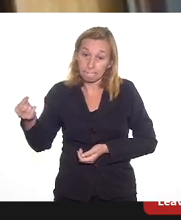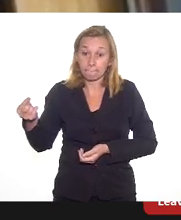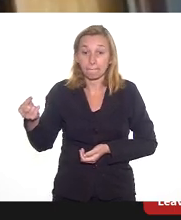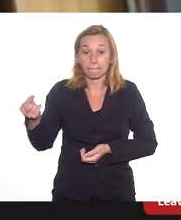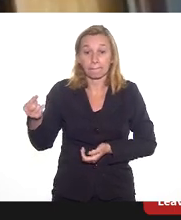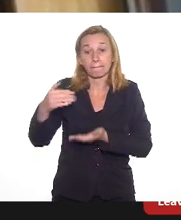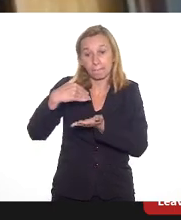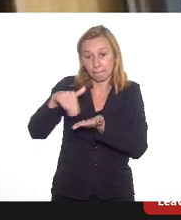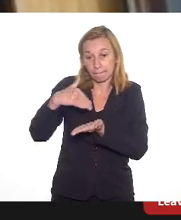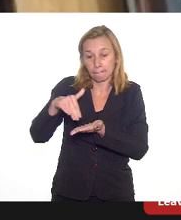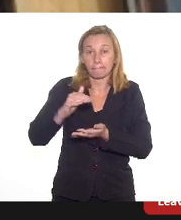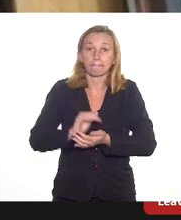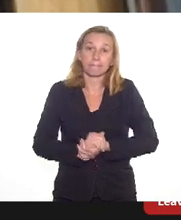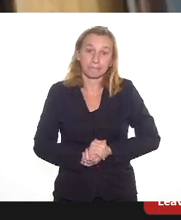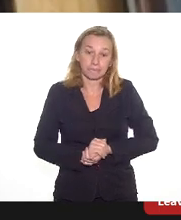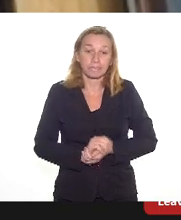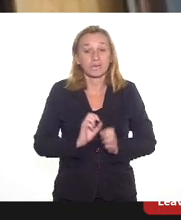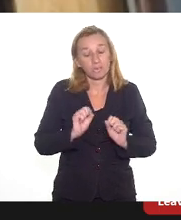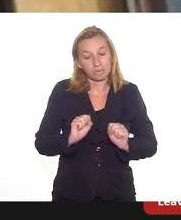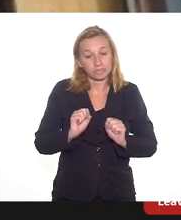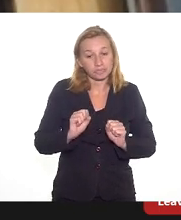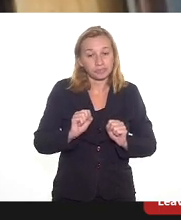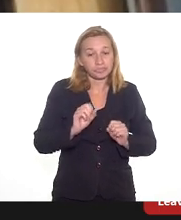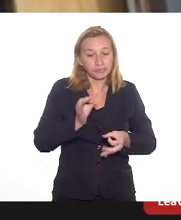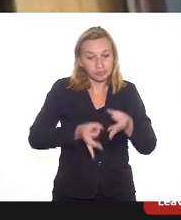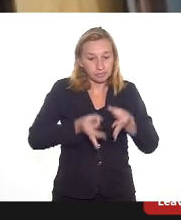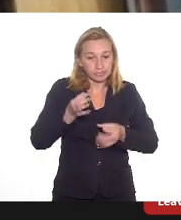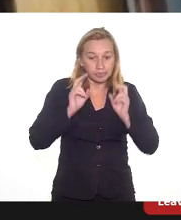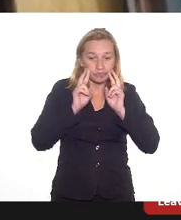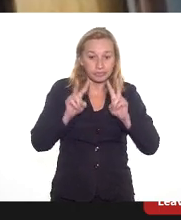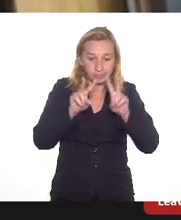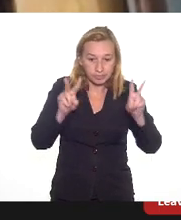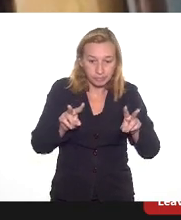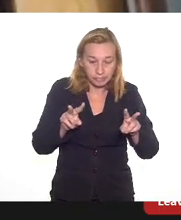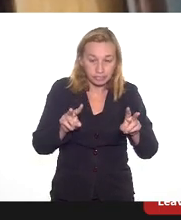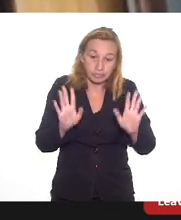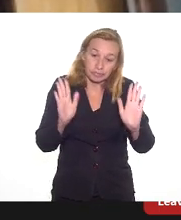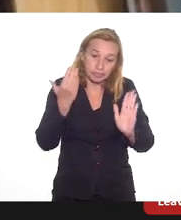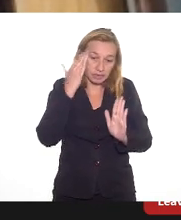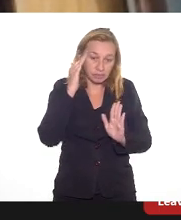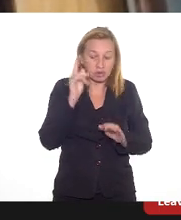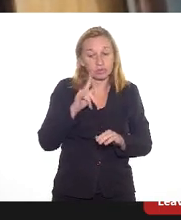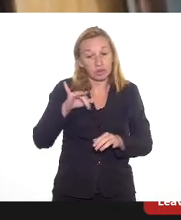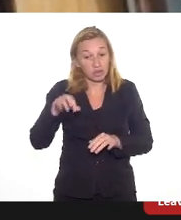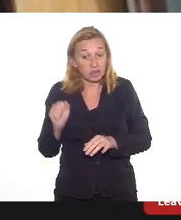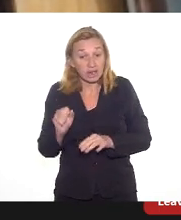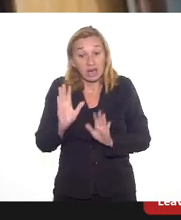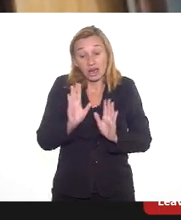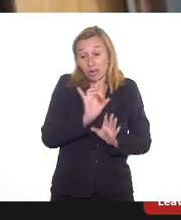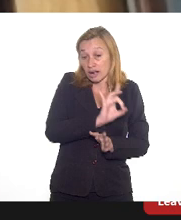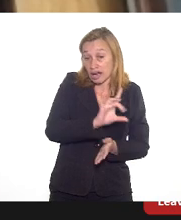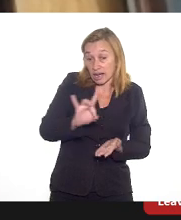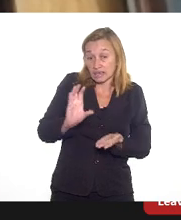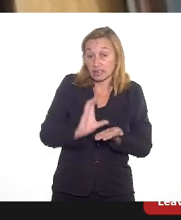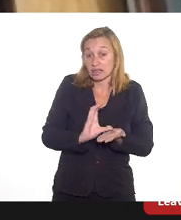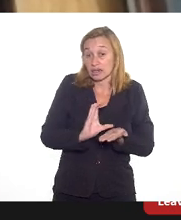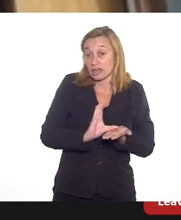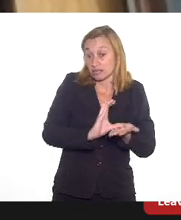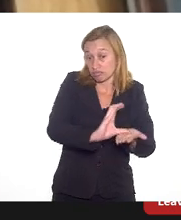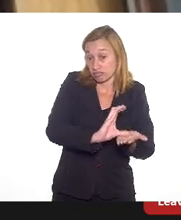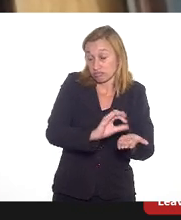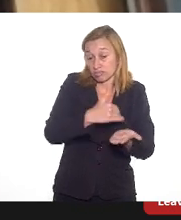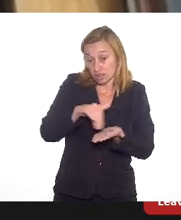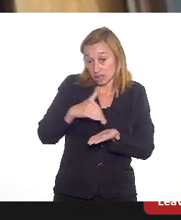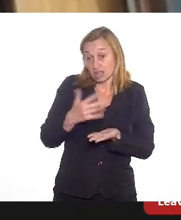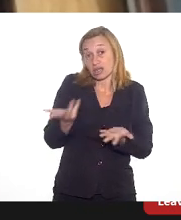por outras secretarias, tá? Mas do ponto de vista jurídico, esse é o entendimento da Procuradoria. Agora tem a questão orçamentária de cada secretaria, enfim, você